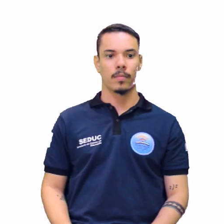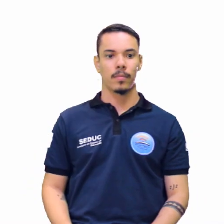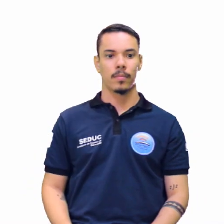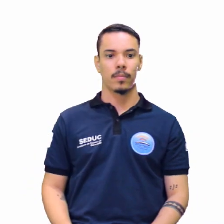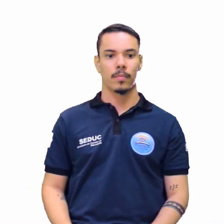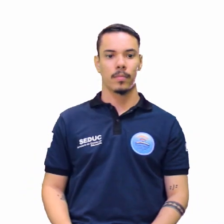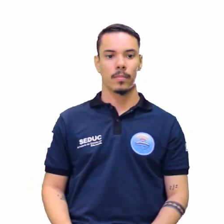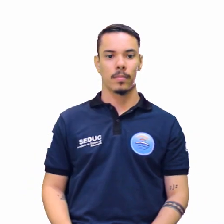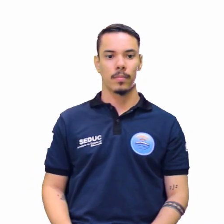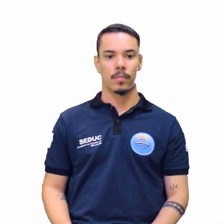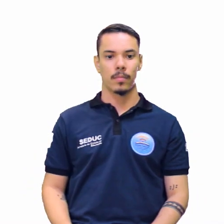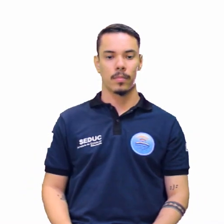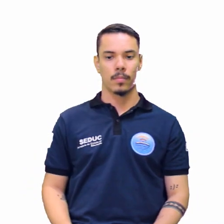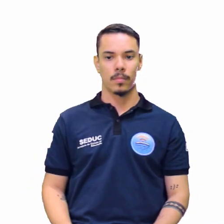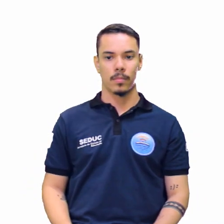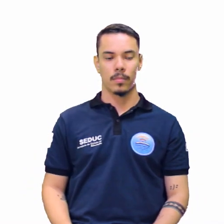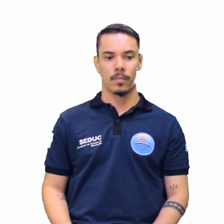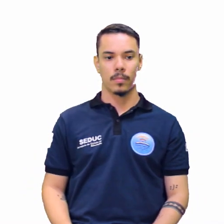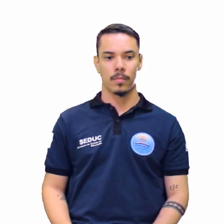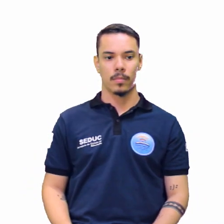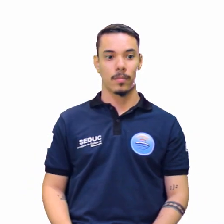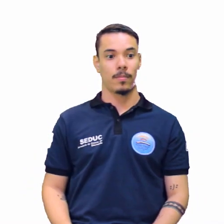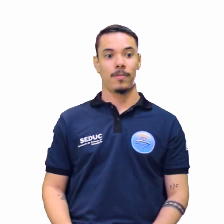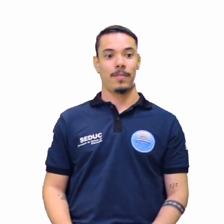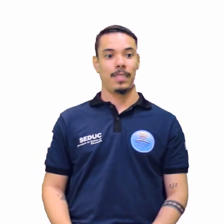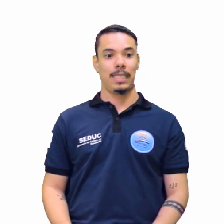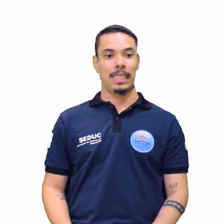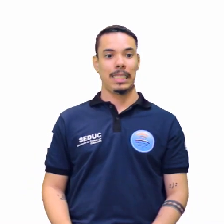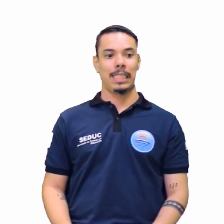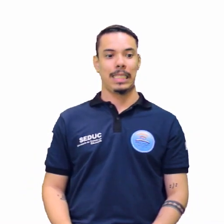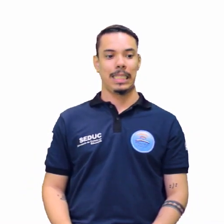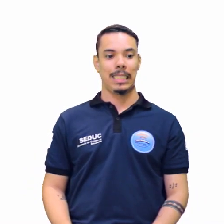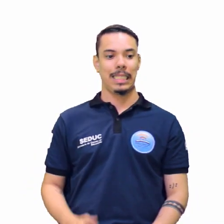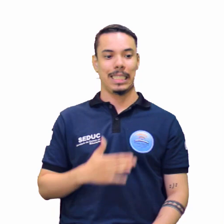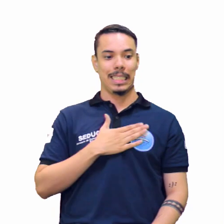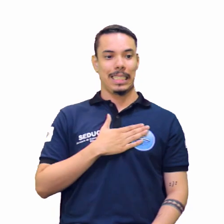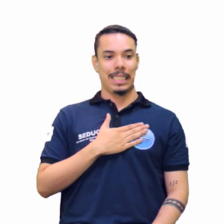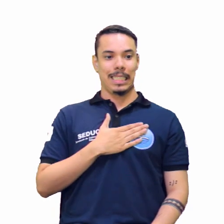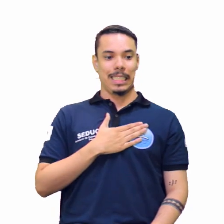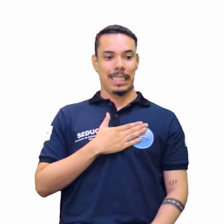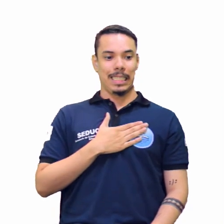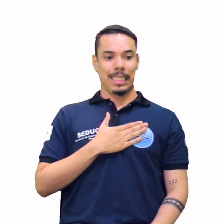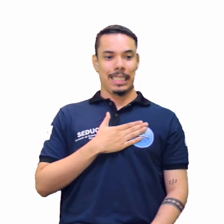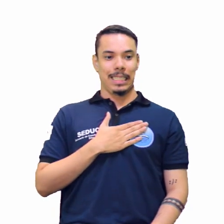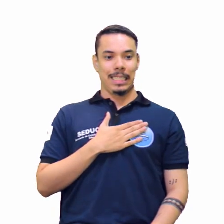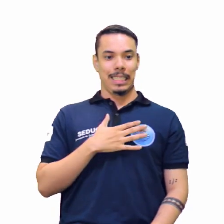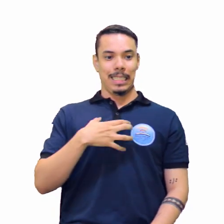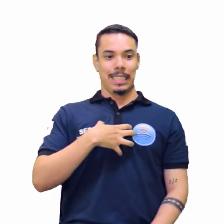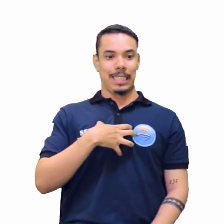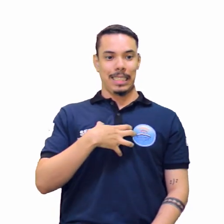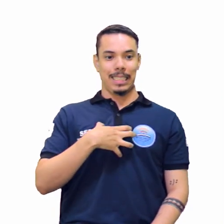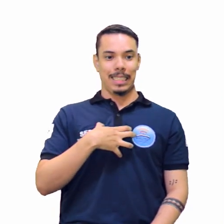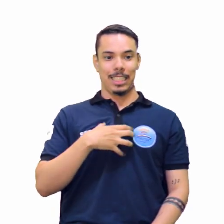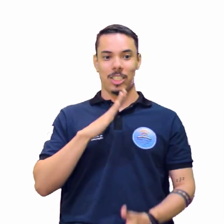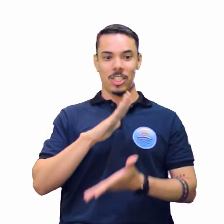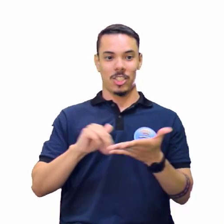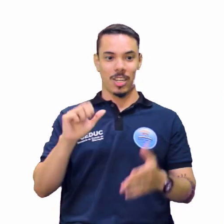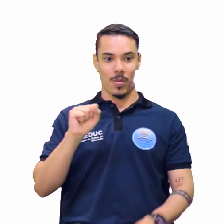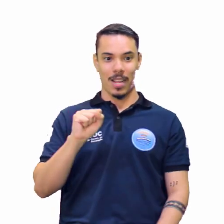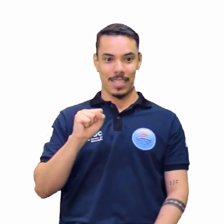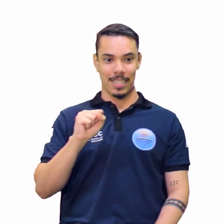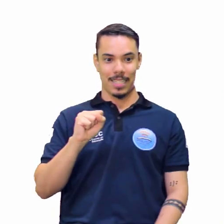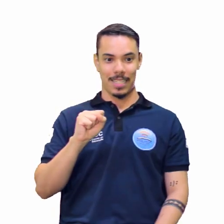que é isso amadinha Ai Jesus chega deu uma dor no meu coração Pera aí só um pouquinho mas eu vou tirar esse aqui